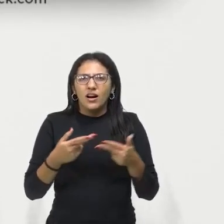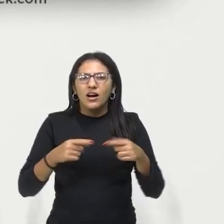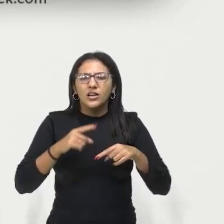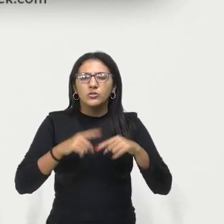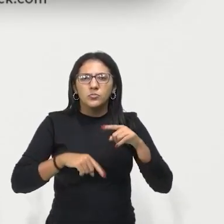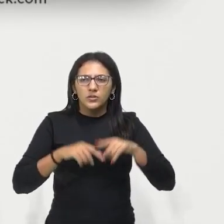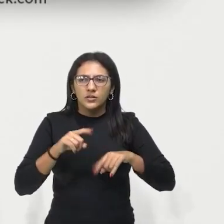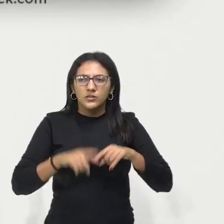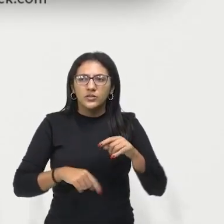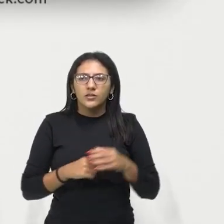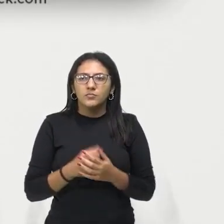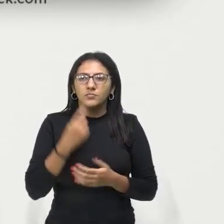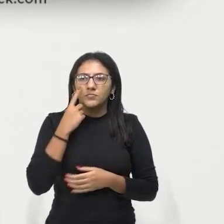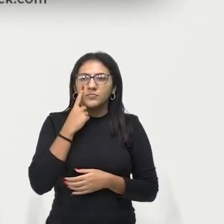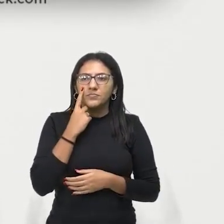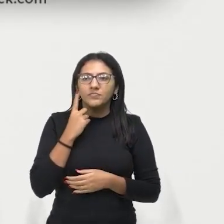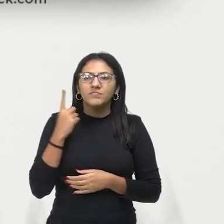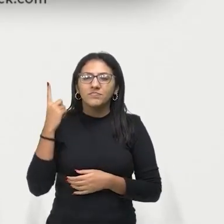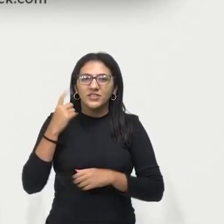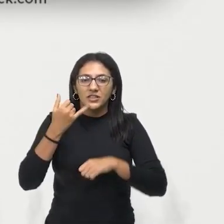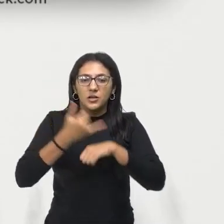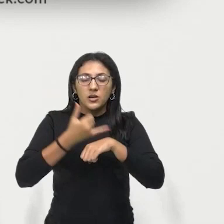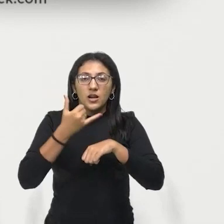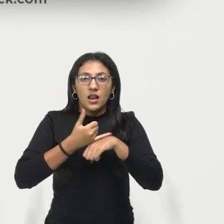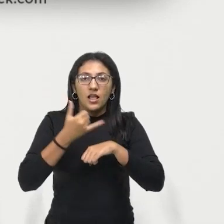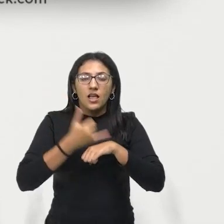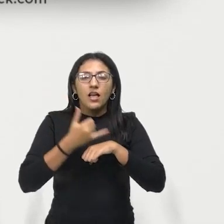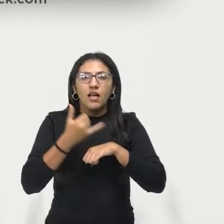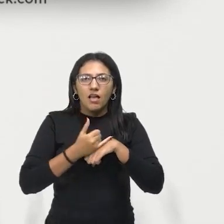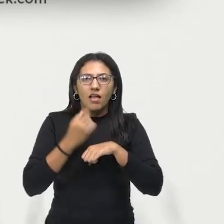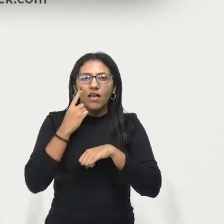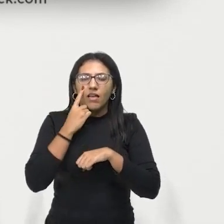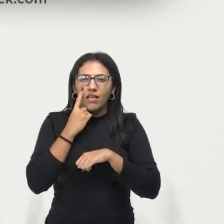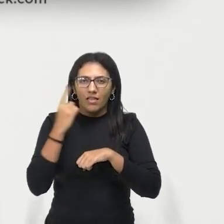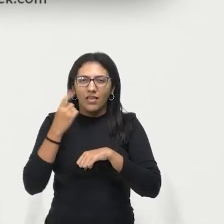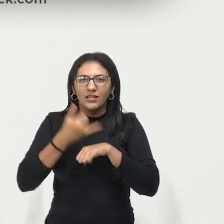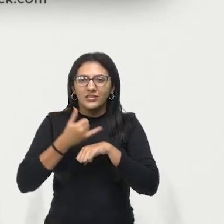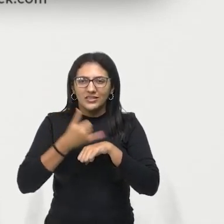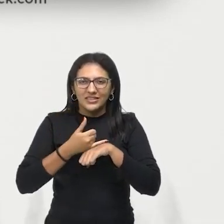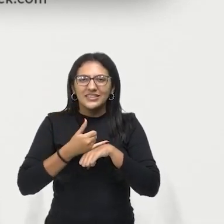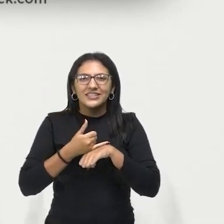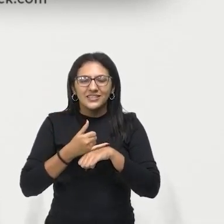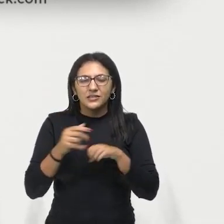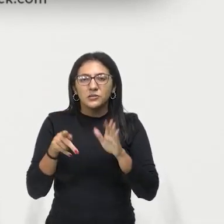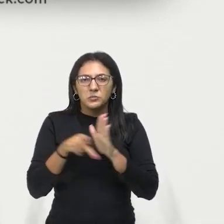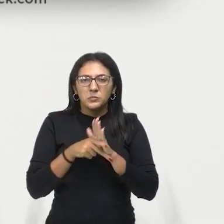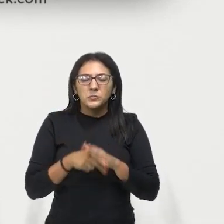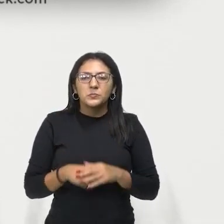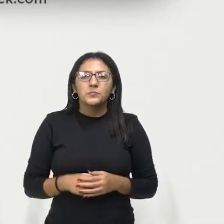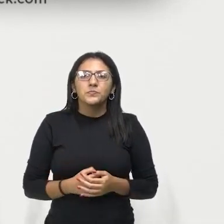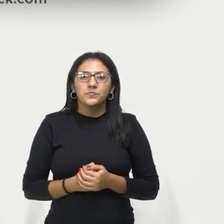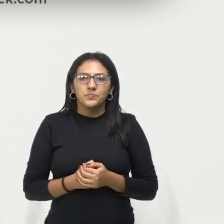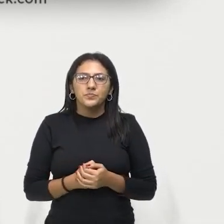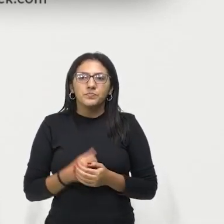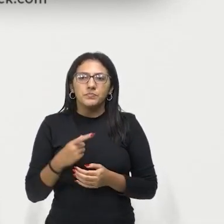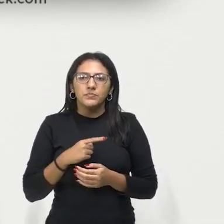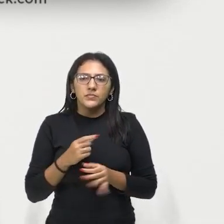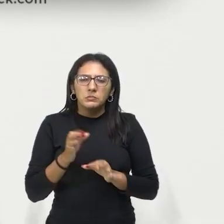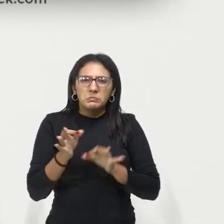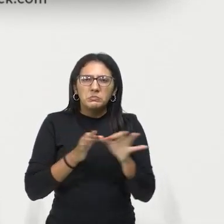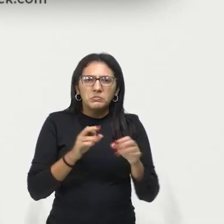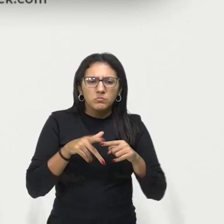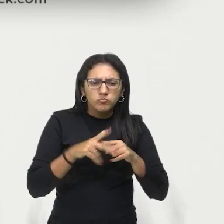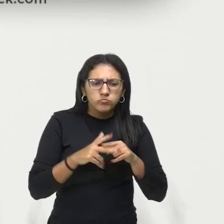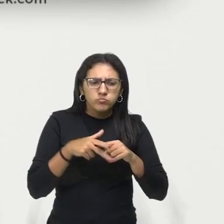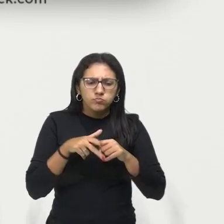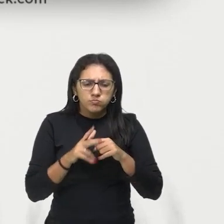madeireira, produtora de cimento e mineradora. Tá aí, ó, uma fábrica de produtos